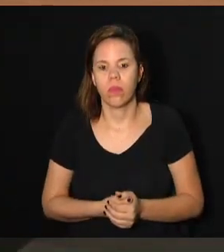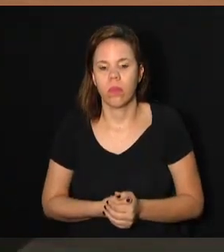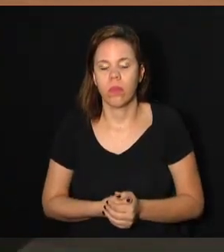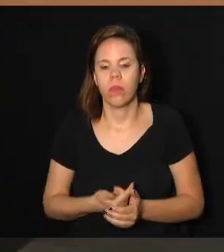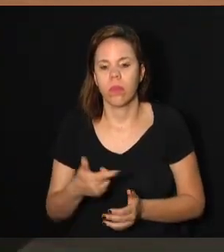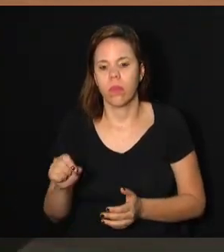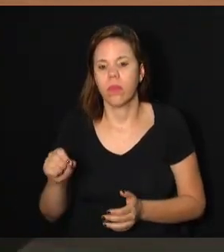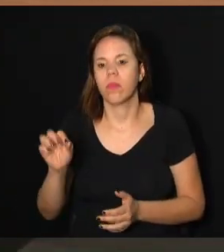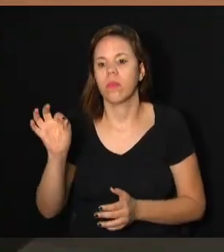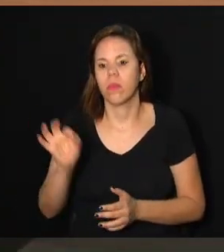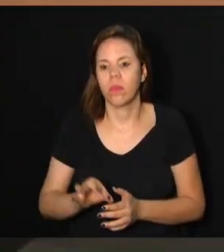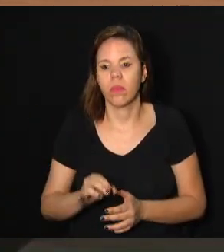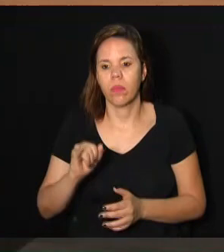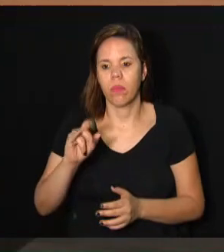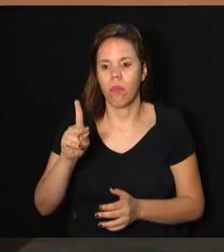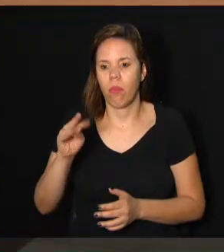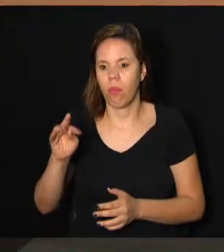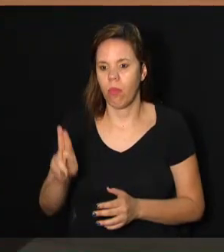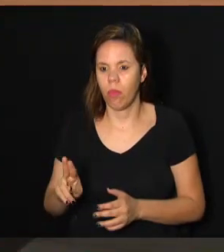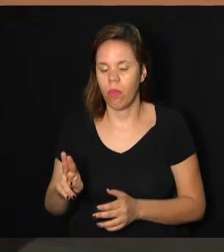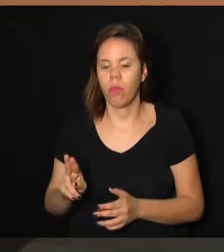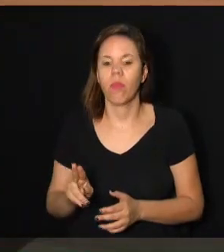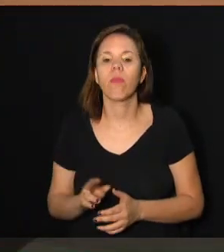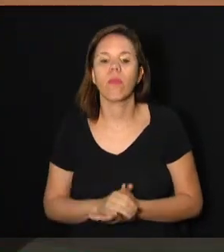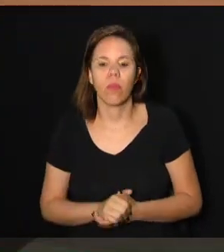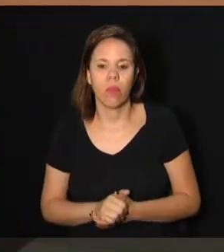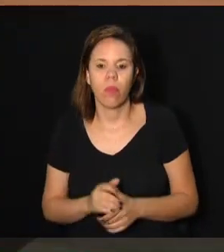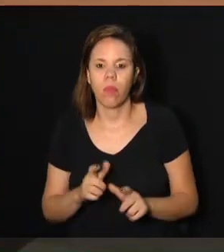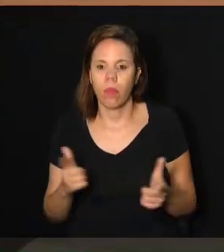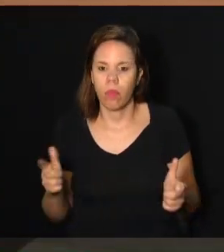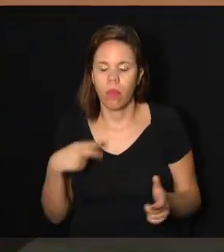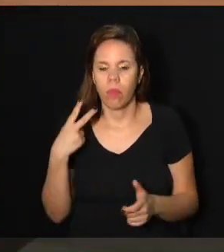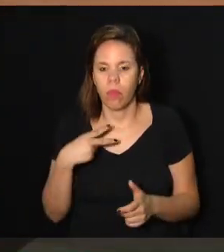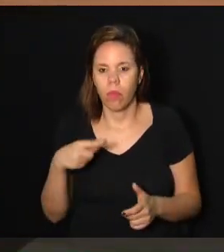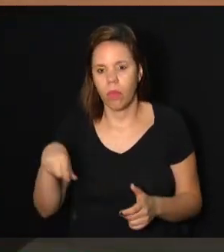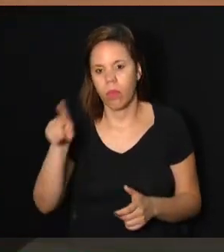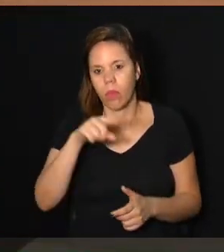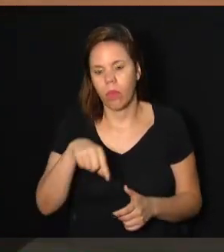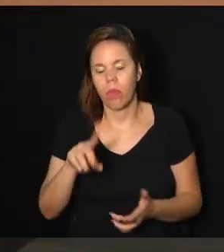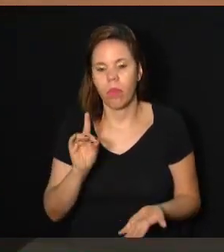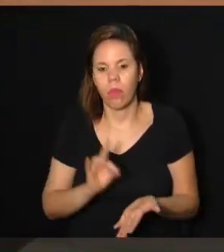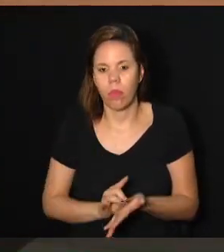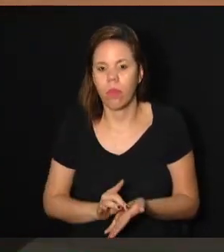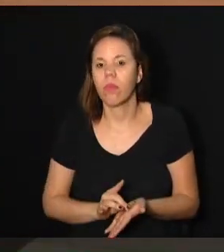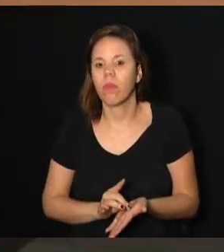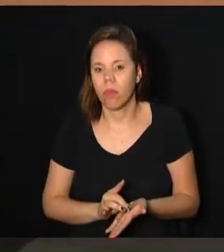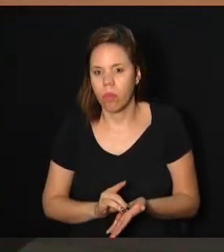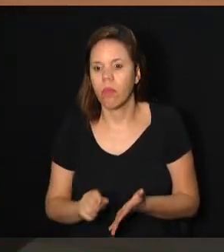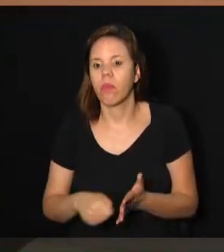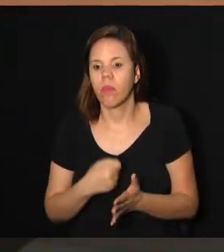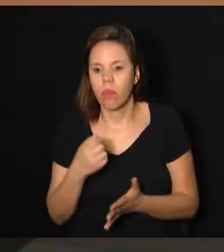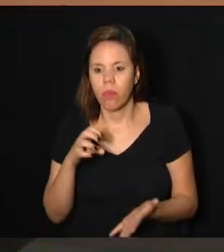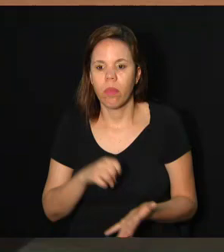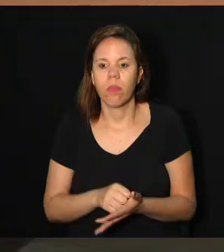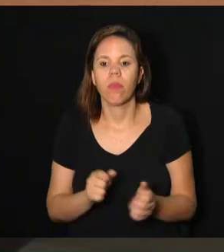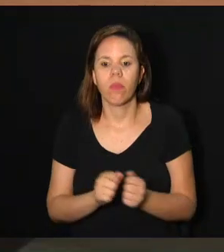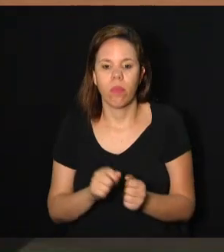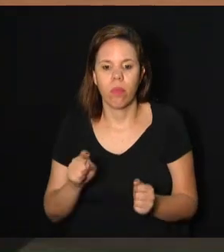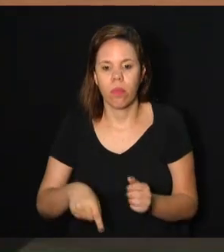do IPTU. Então, eu acho que a maioria dos vereadores, inclusive a maioria deles, assinaram comigo esse